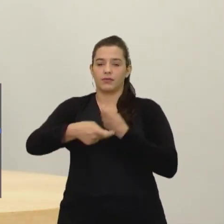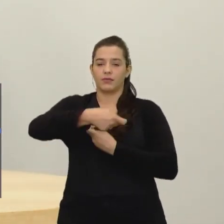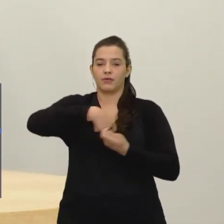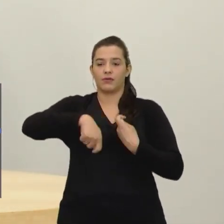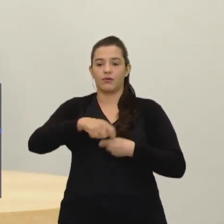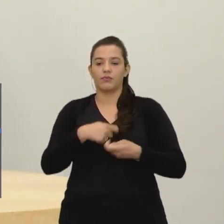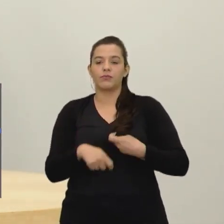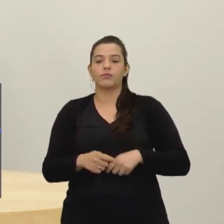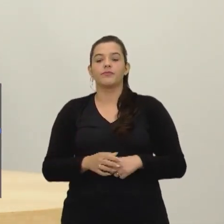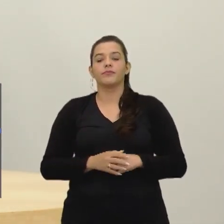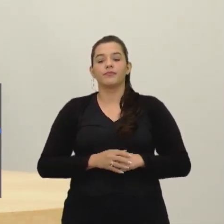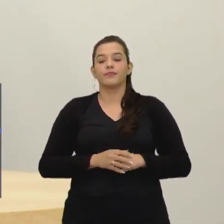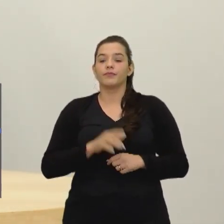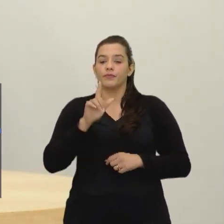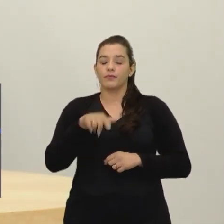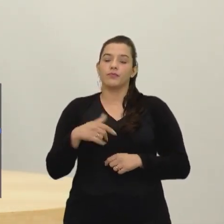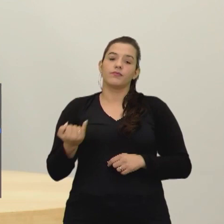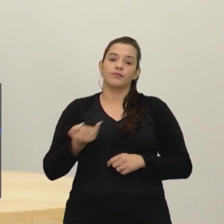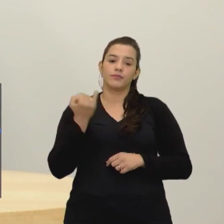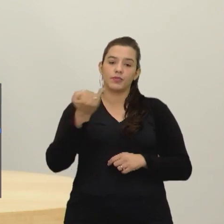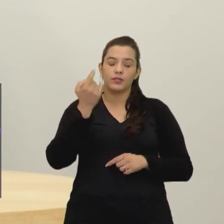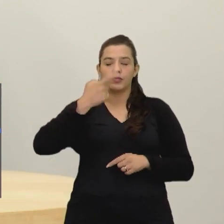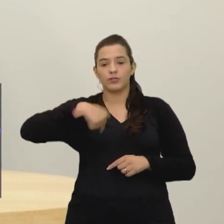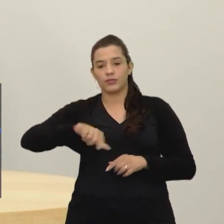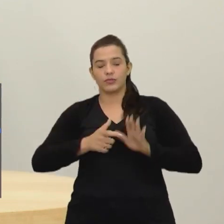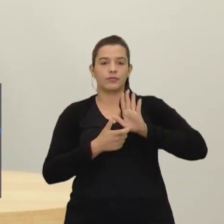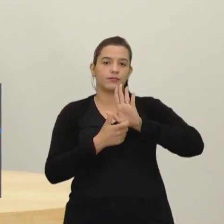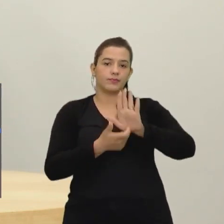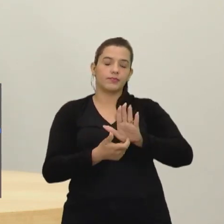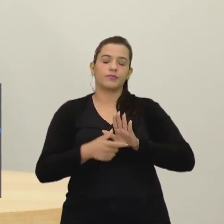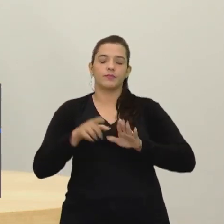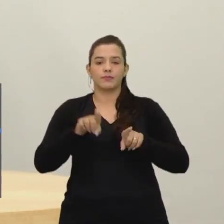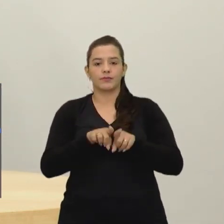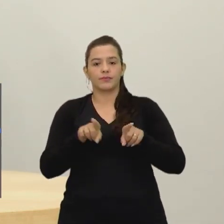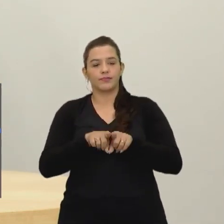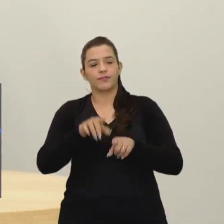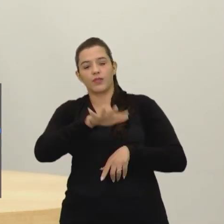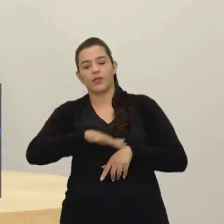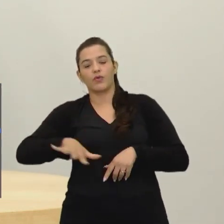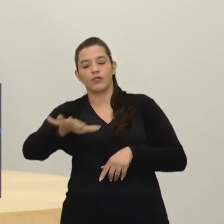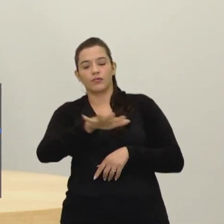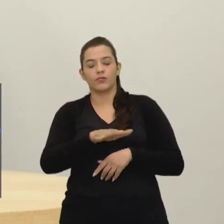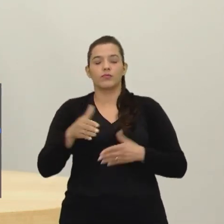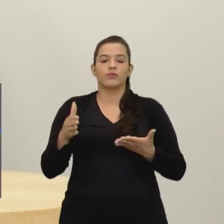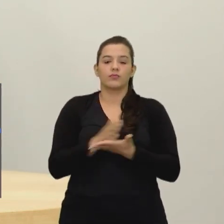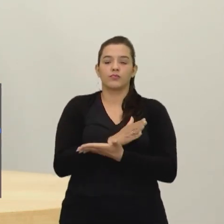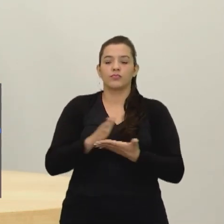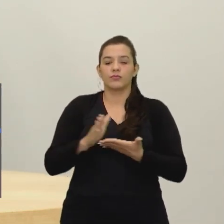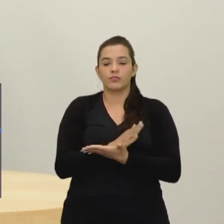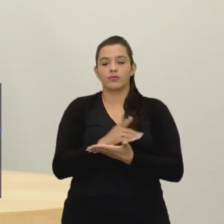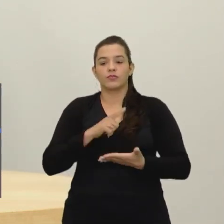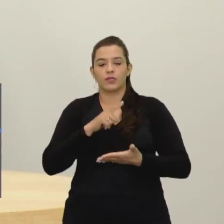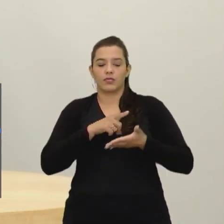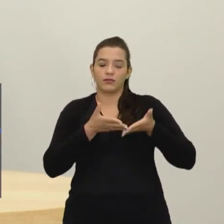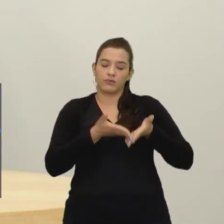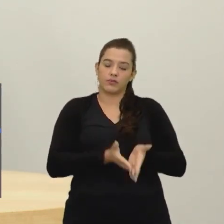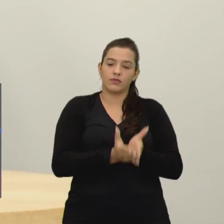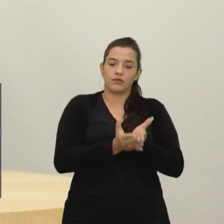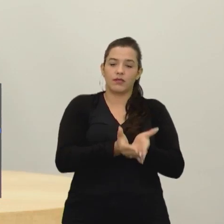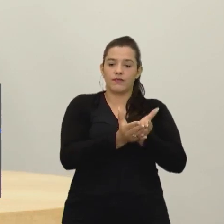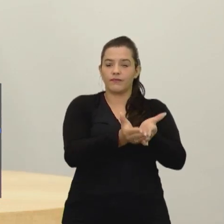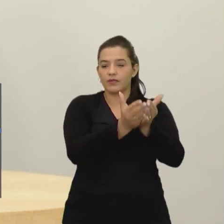Então é importante retratar porque esses estreitos aí são regiões aí, né, que passam aí os seus navios, as